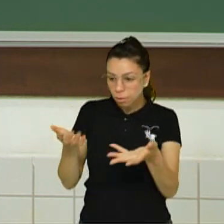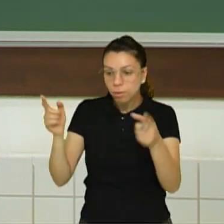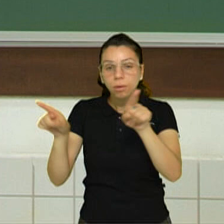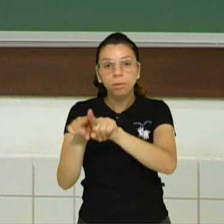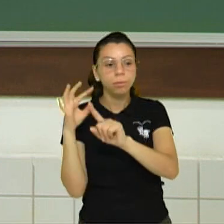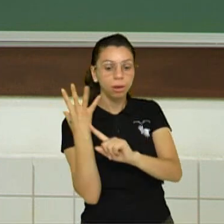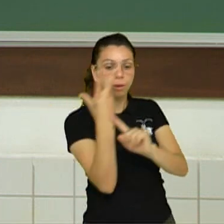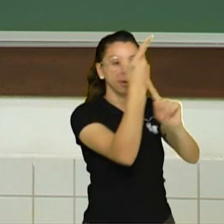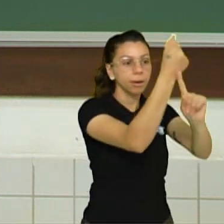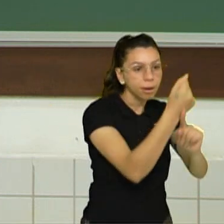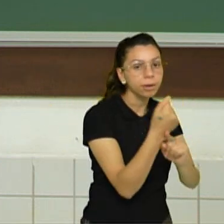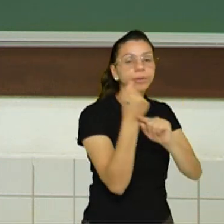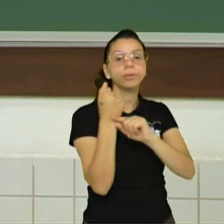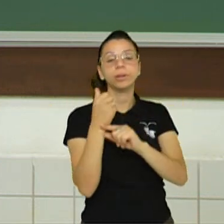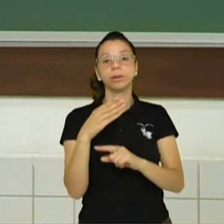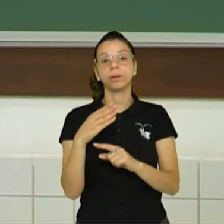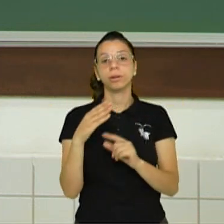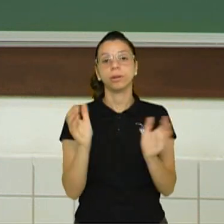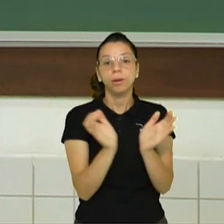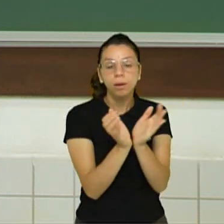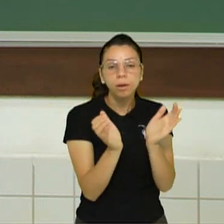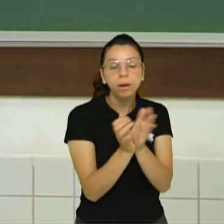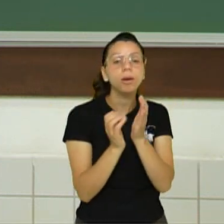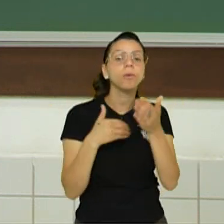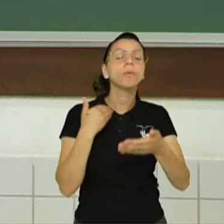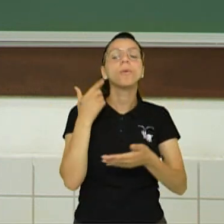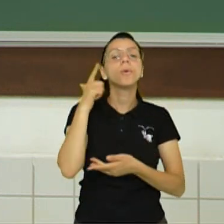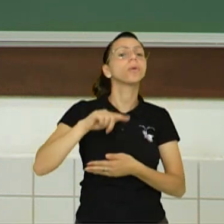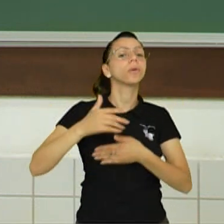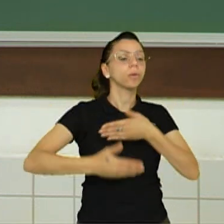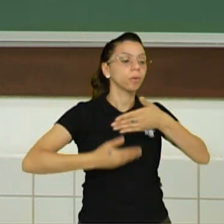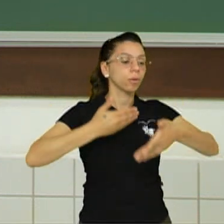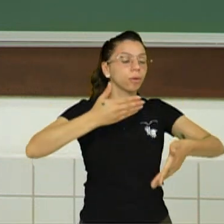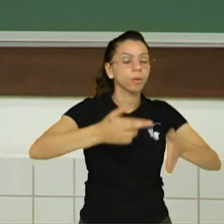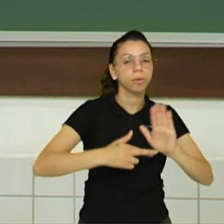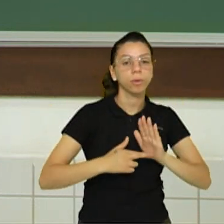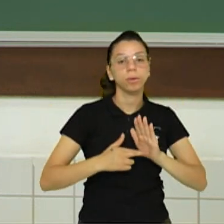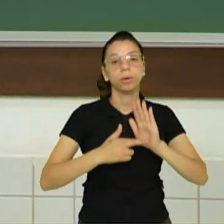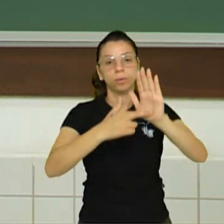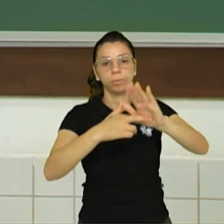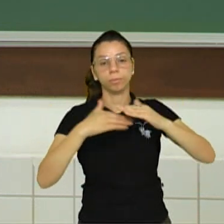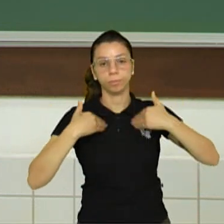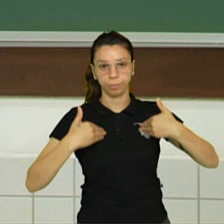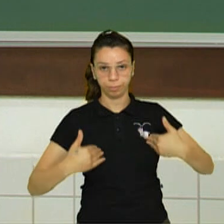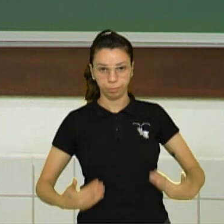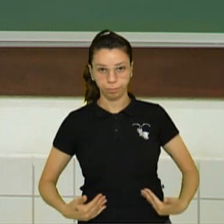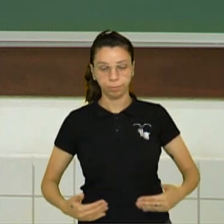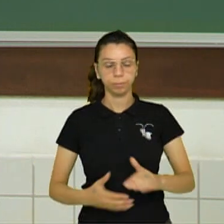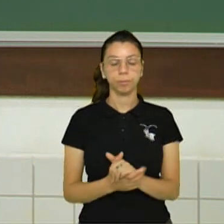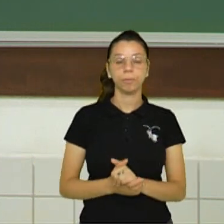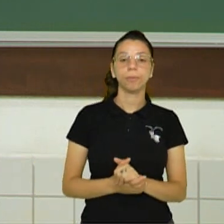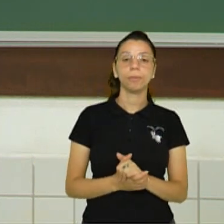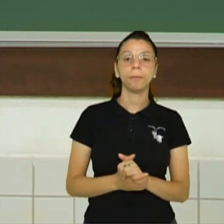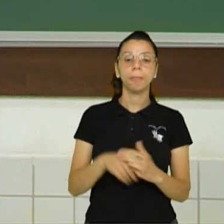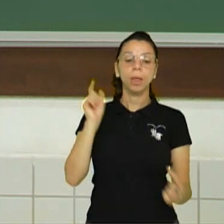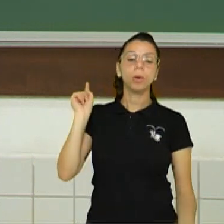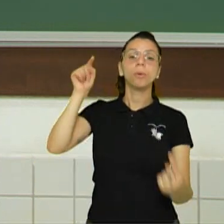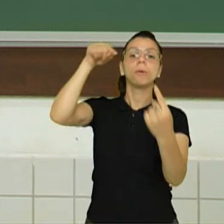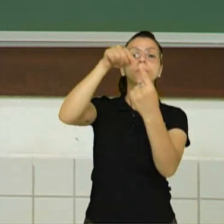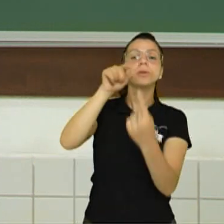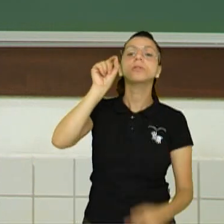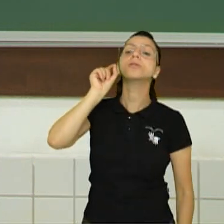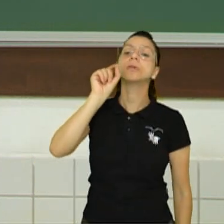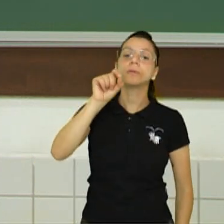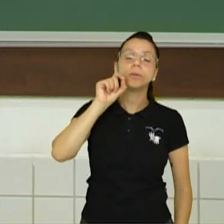classicista conseguiu avançar muito nessa representação do corpo humano. Né? E o objetivo do Galileu Galilei